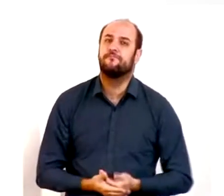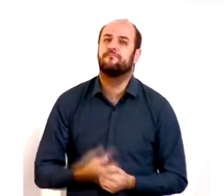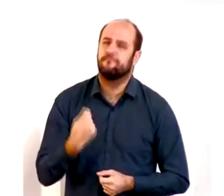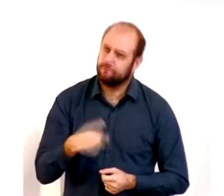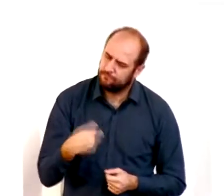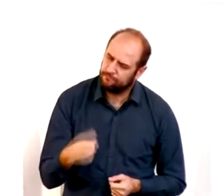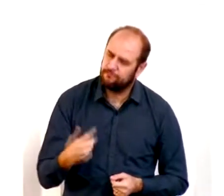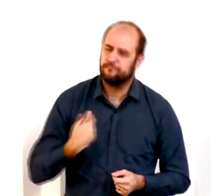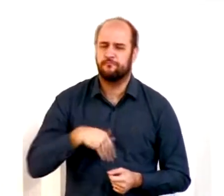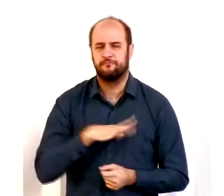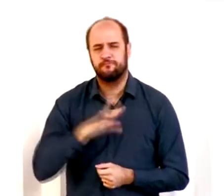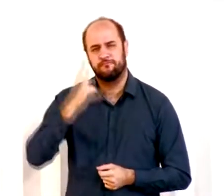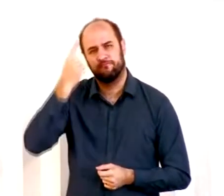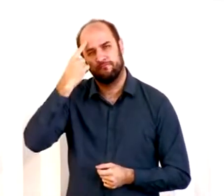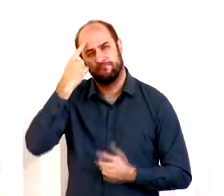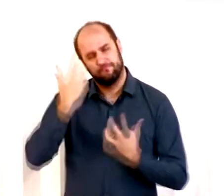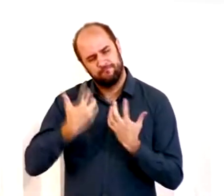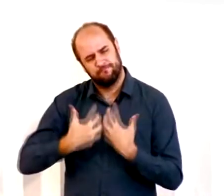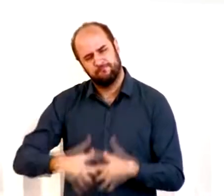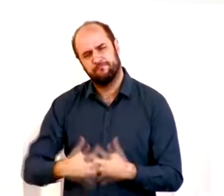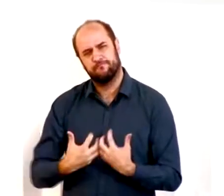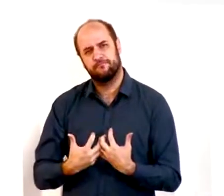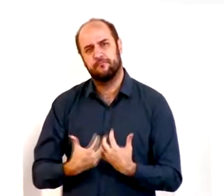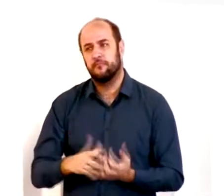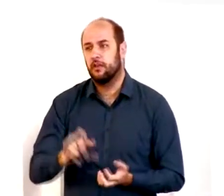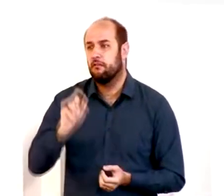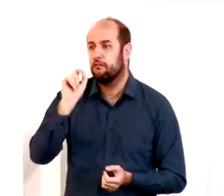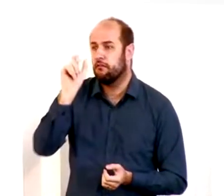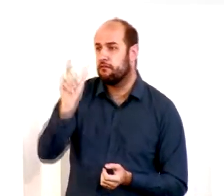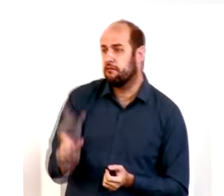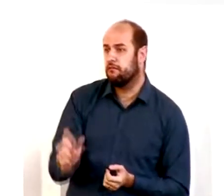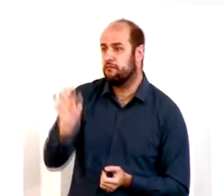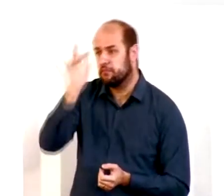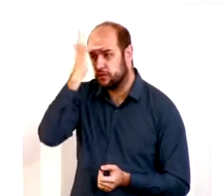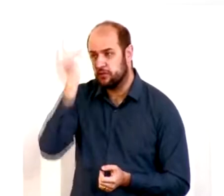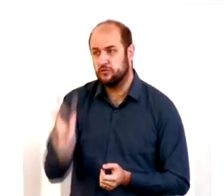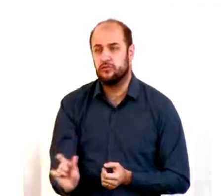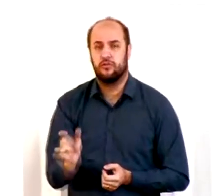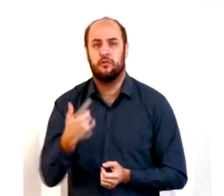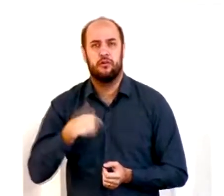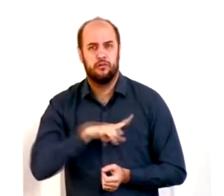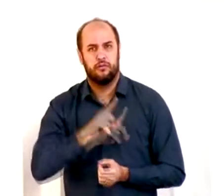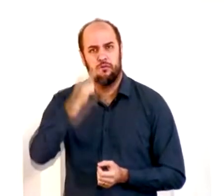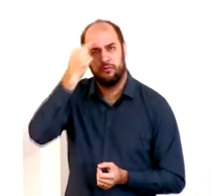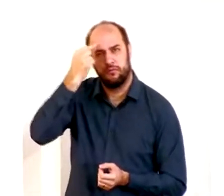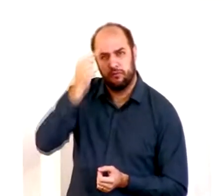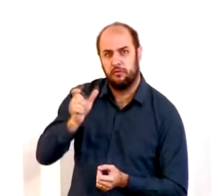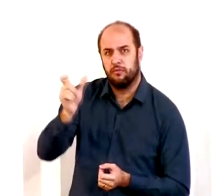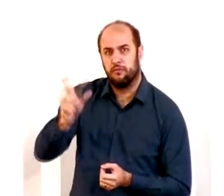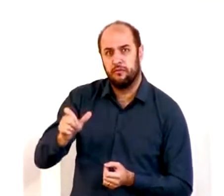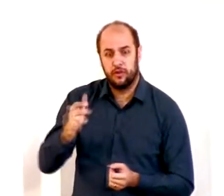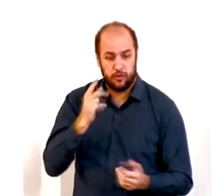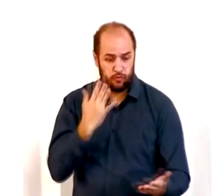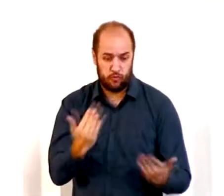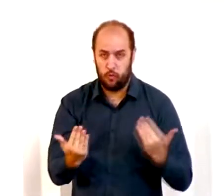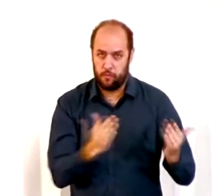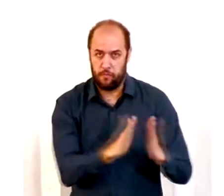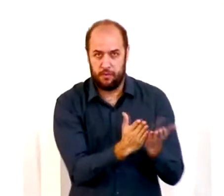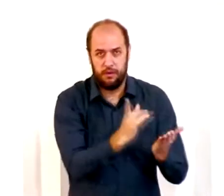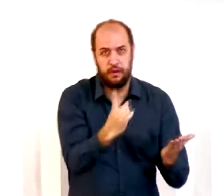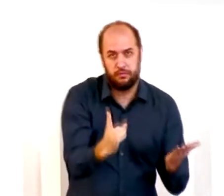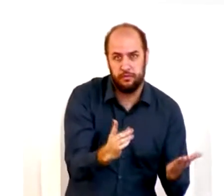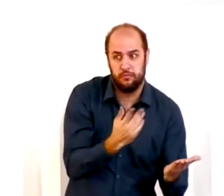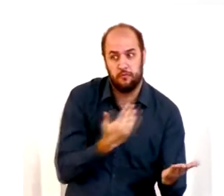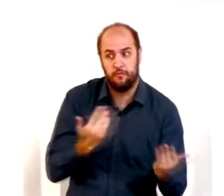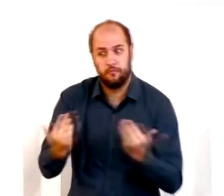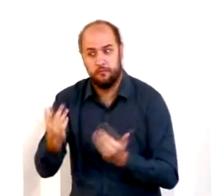convém que nós pensemos, a mim como ministro da palavra, convém que oriente a igreja à luz das Escrituras, e